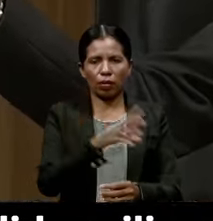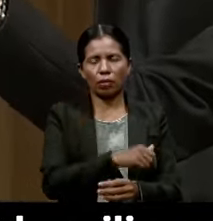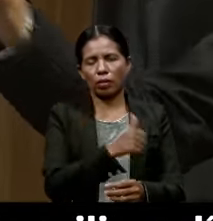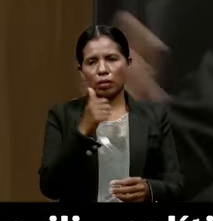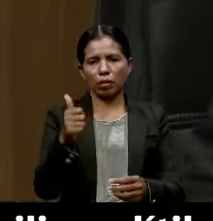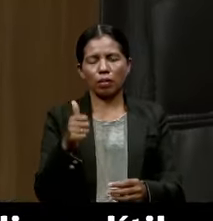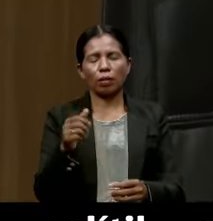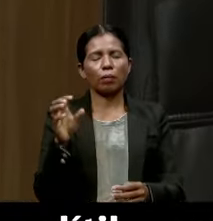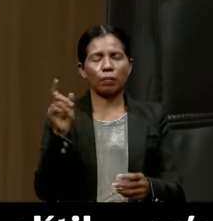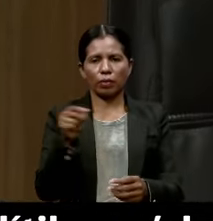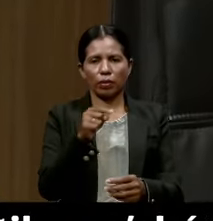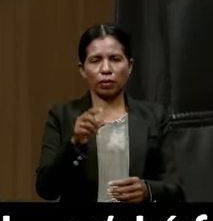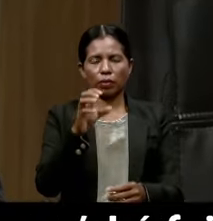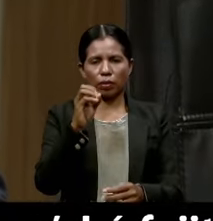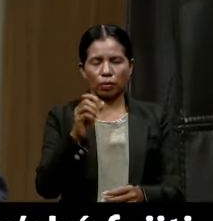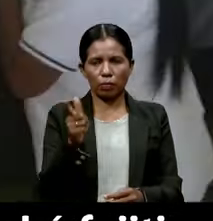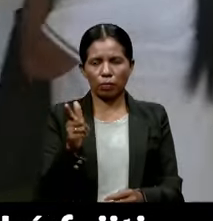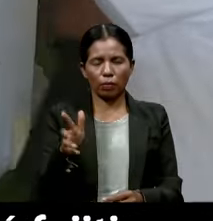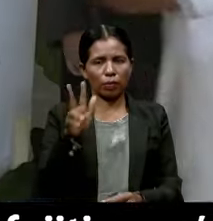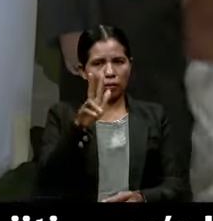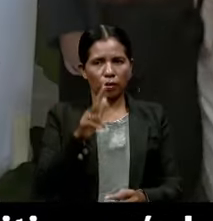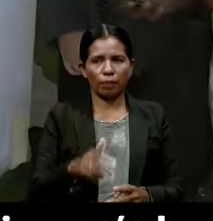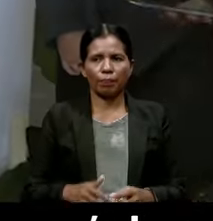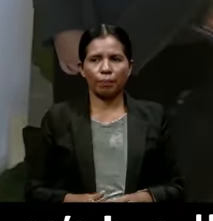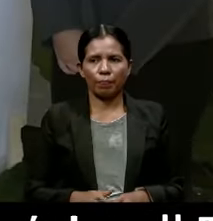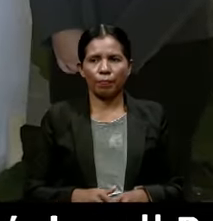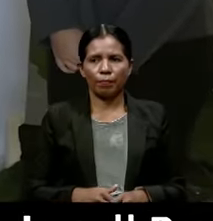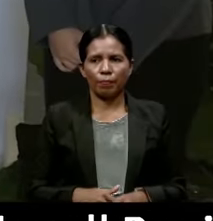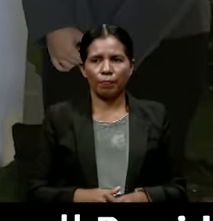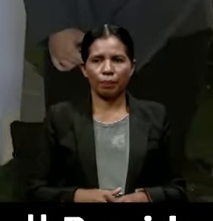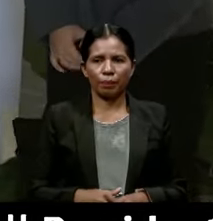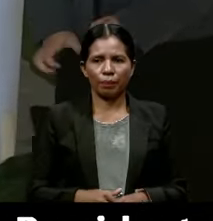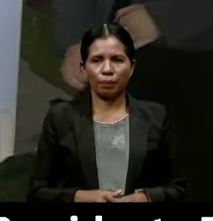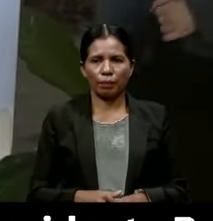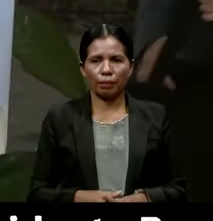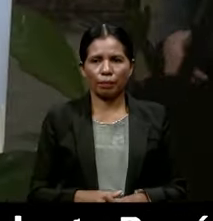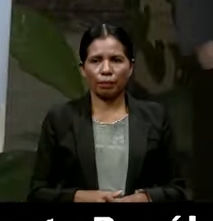seluk ia porcentu zero pontu lanur resing tolu Luciano Amaral, Aderito Ximenez, ZMN.